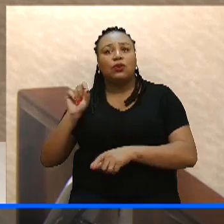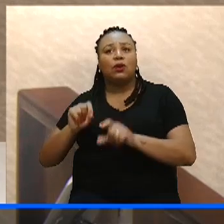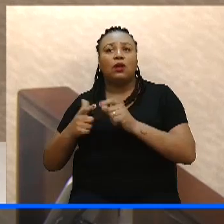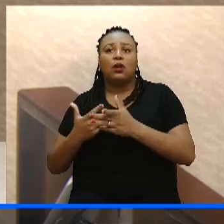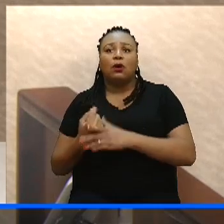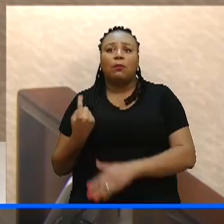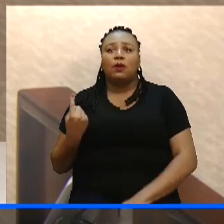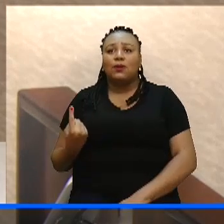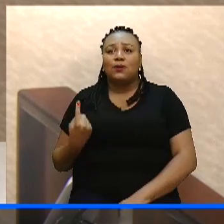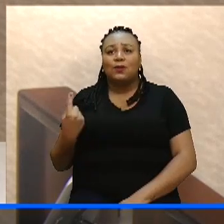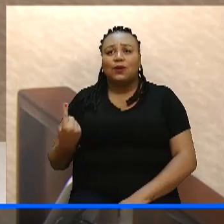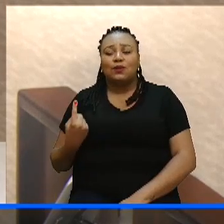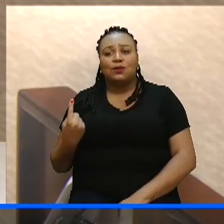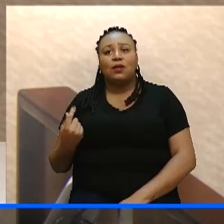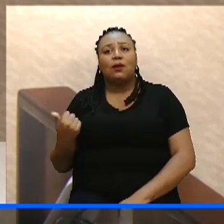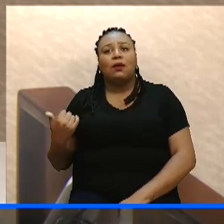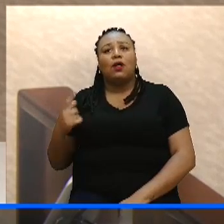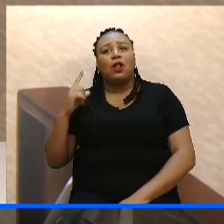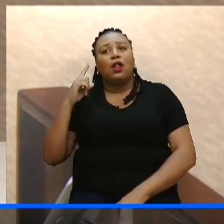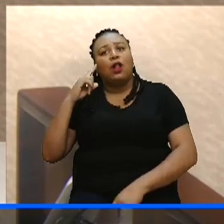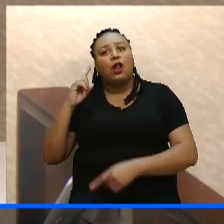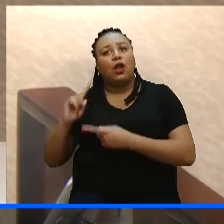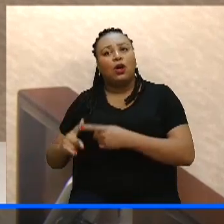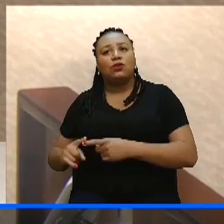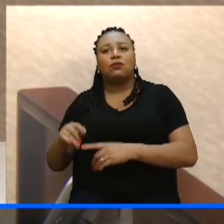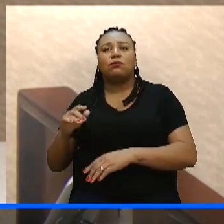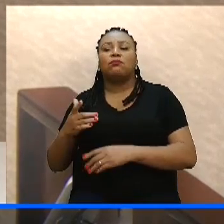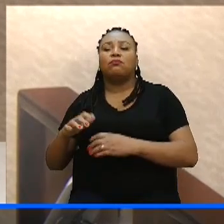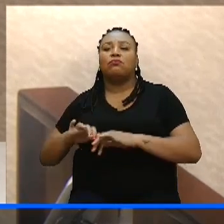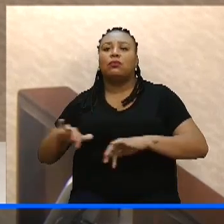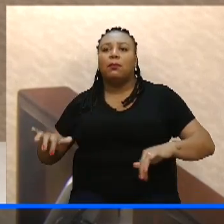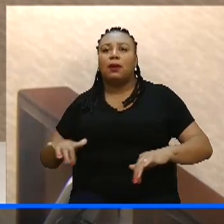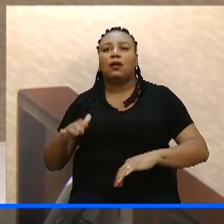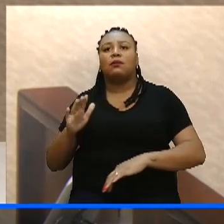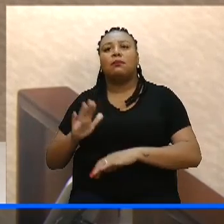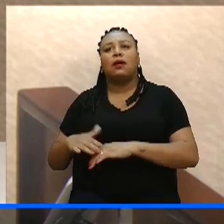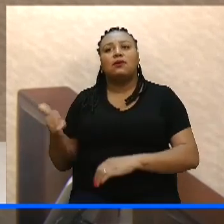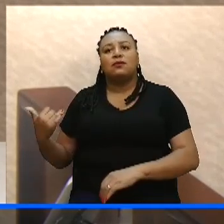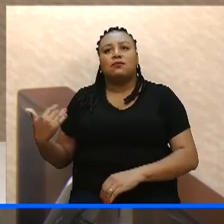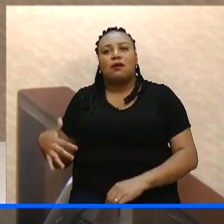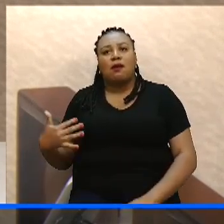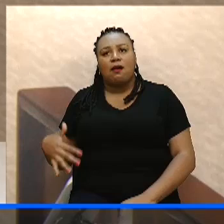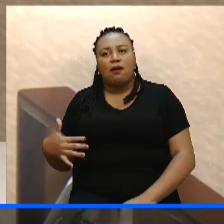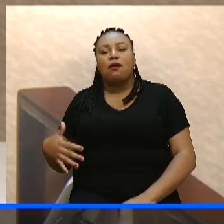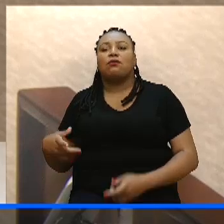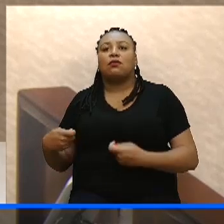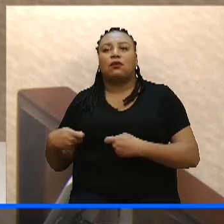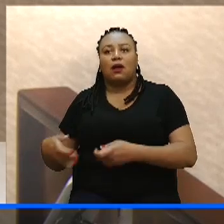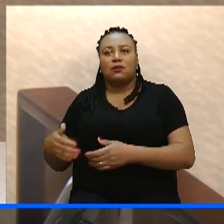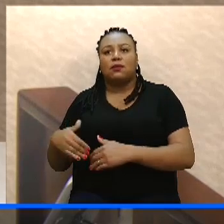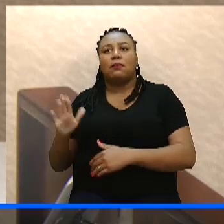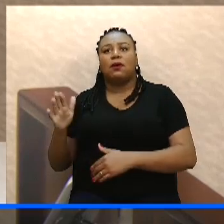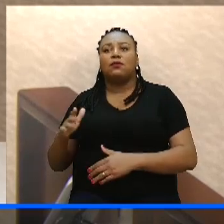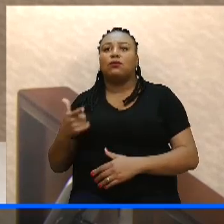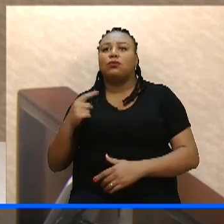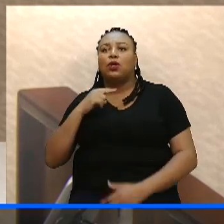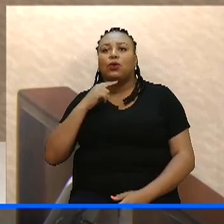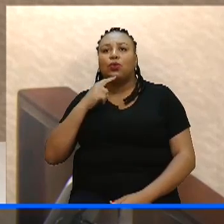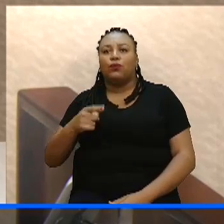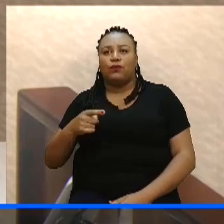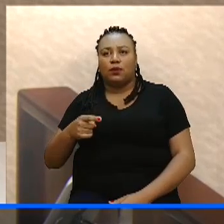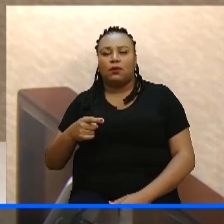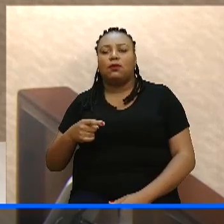sozinho e é lógico que separadamente gastaria muito mais não há dúvida